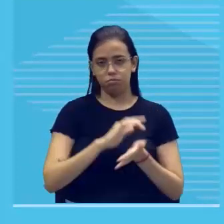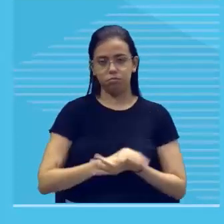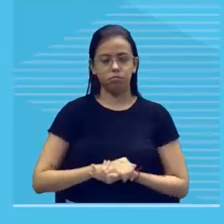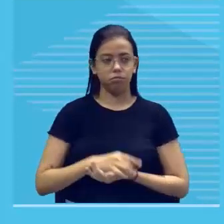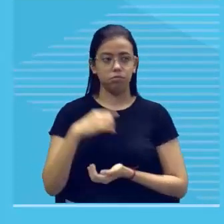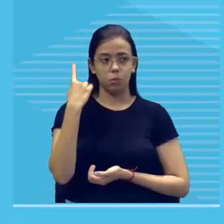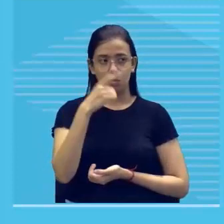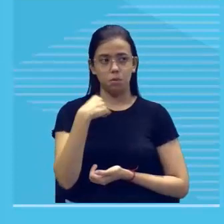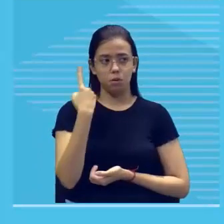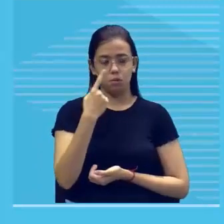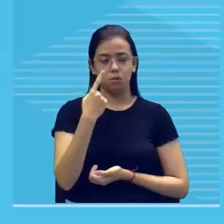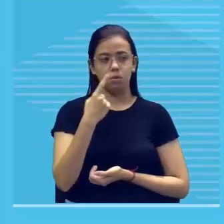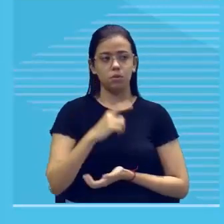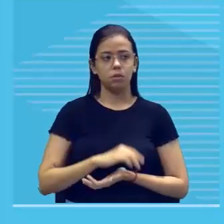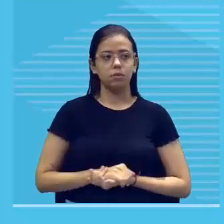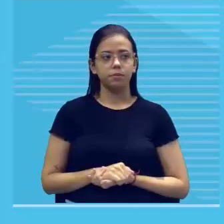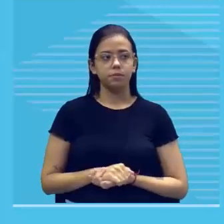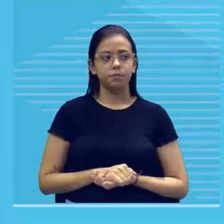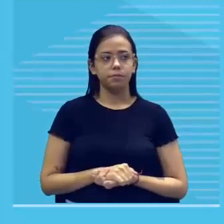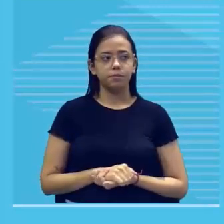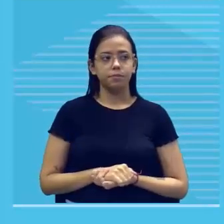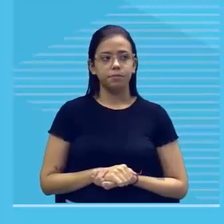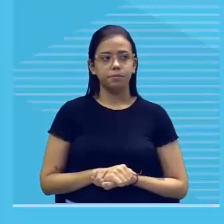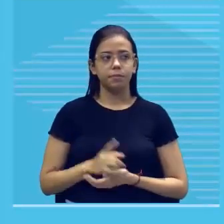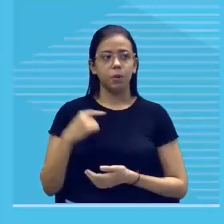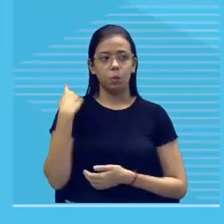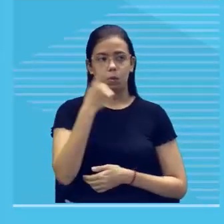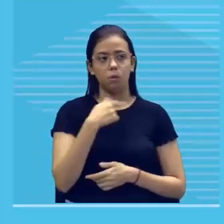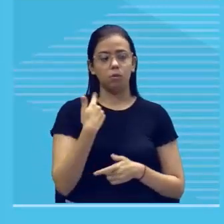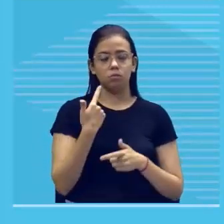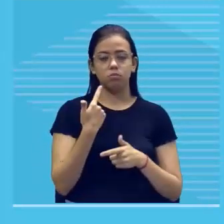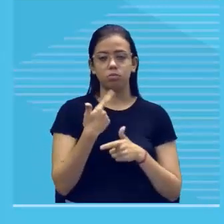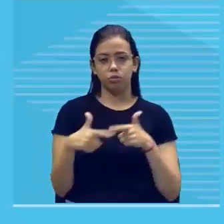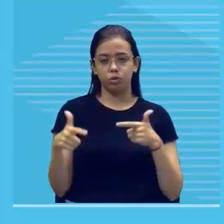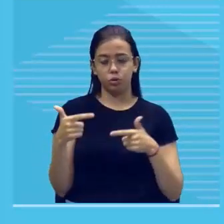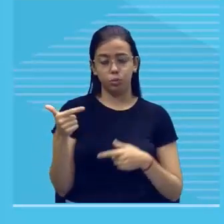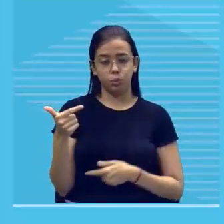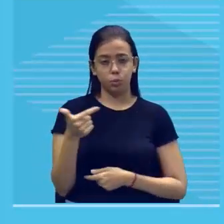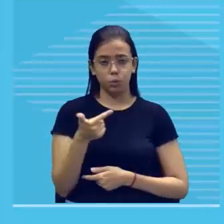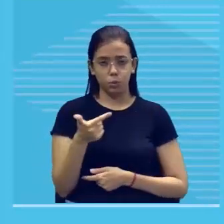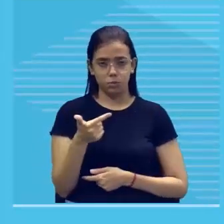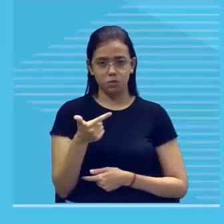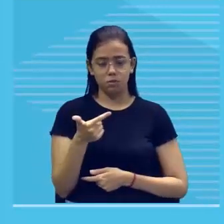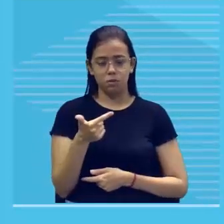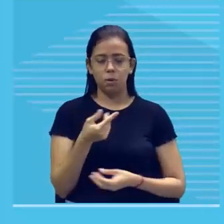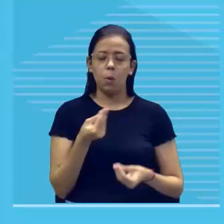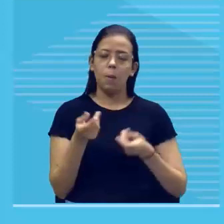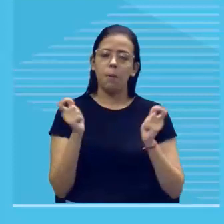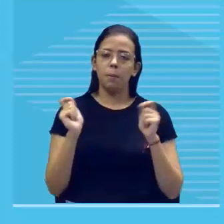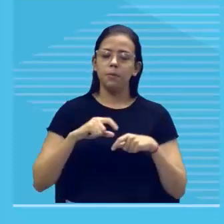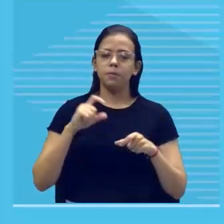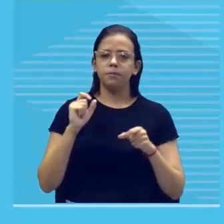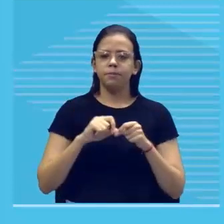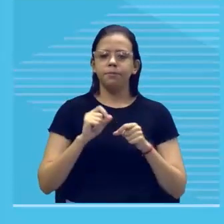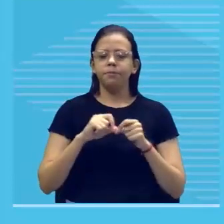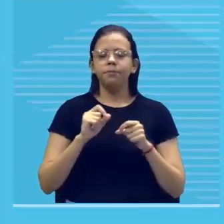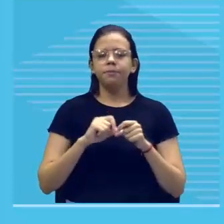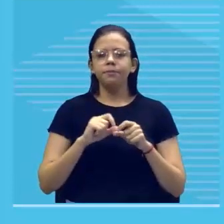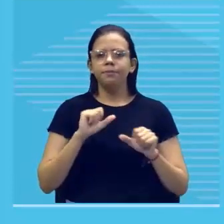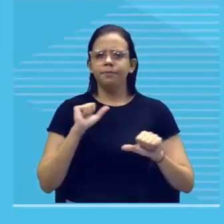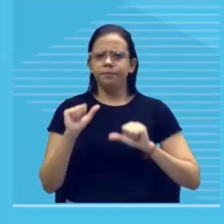é uma hora você tá Dividindo uma hora por 2 E aí como é que você pro faz o procedimento